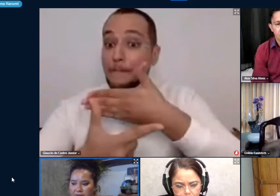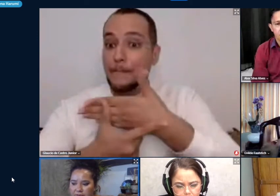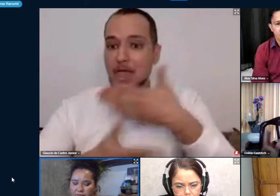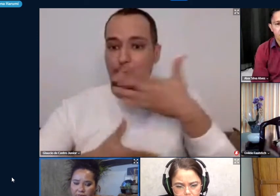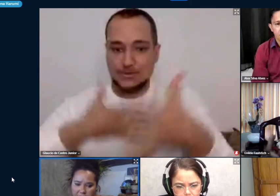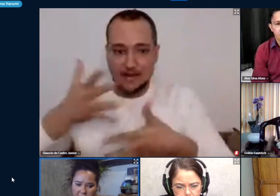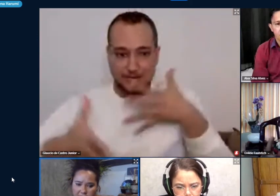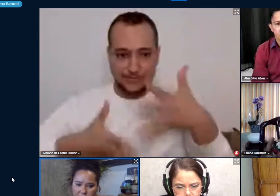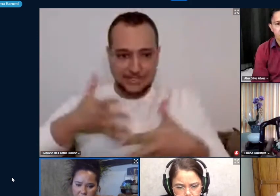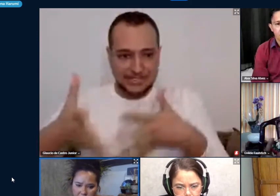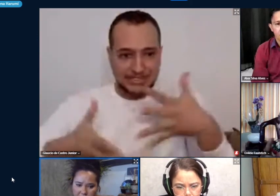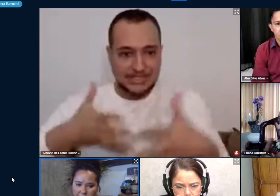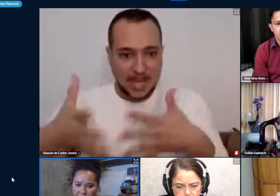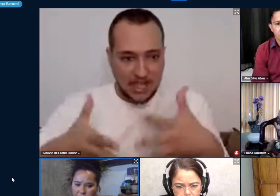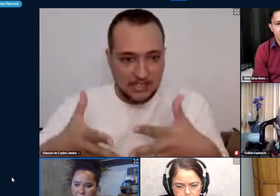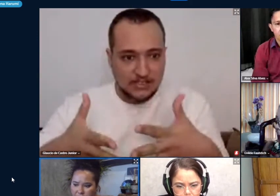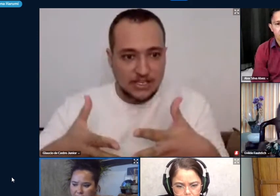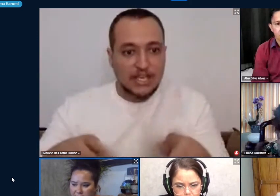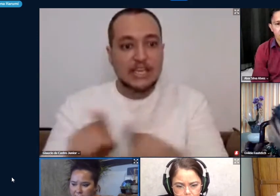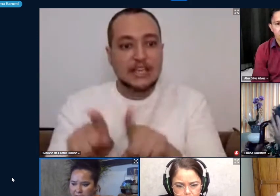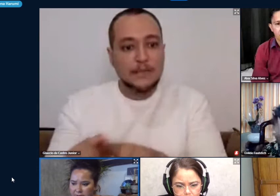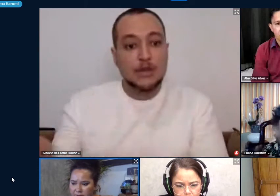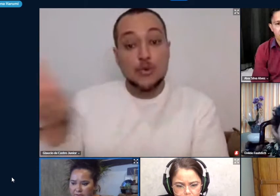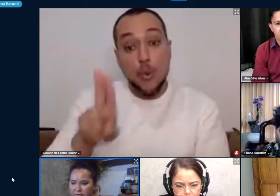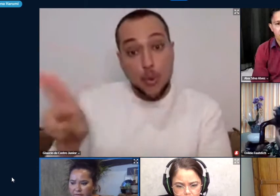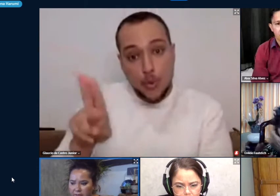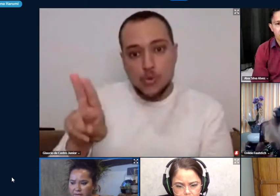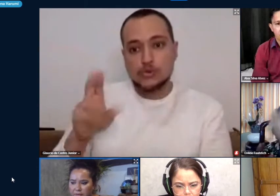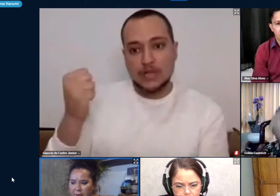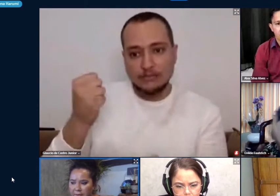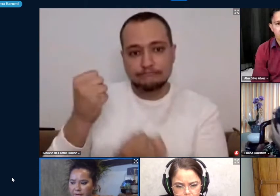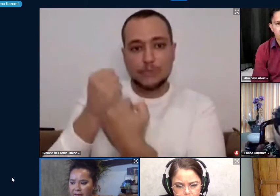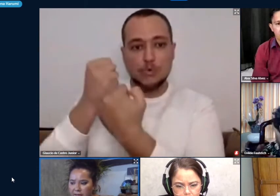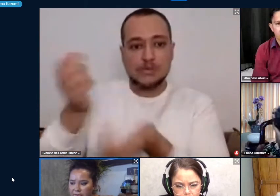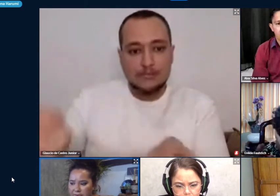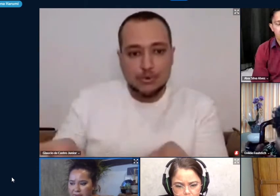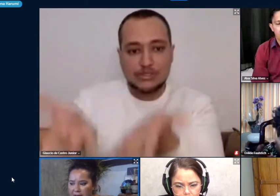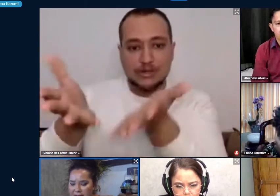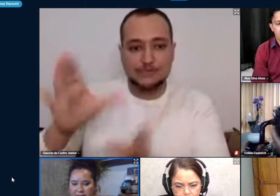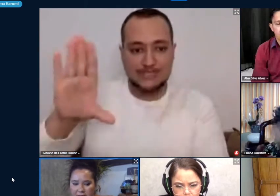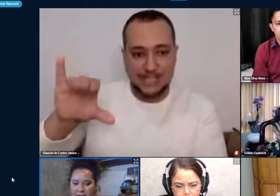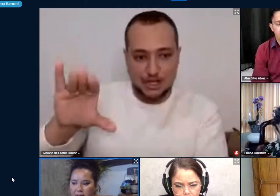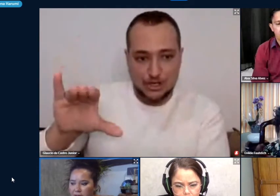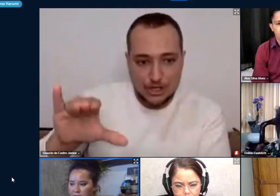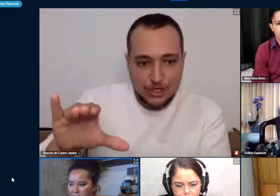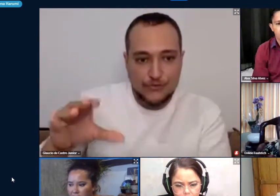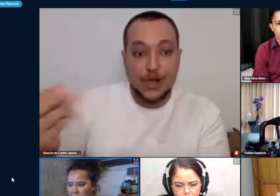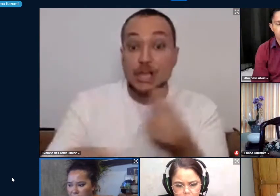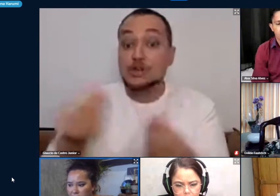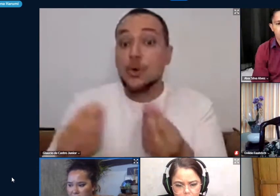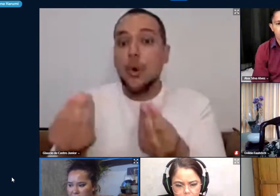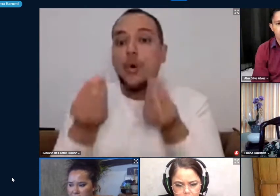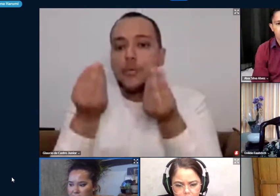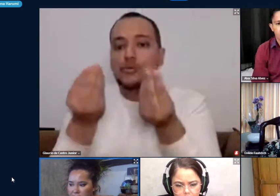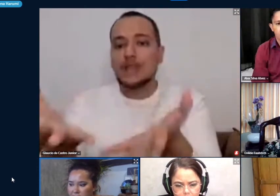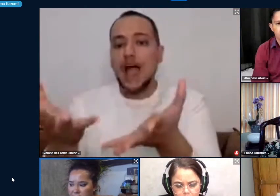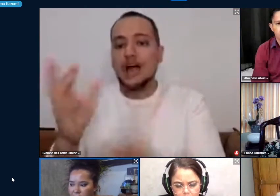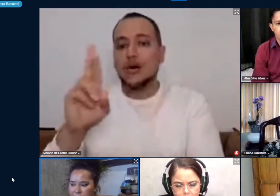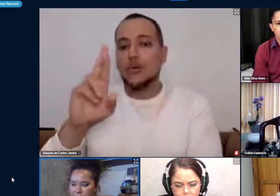e em desenvolvimento também, os projetos que também estão em desenvolvimento no papel da língua de sinais e das